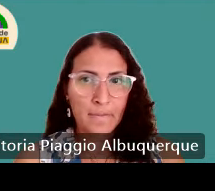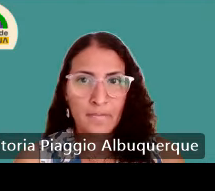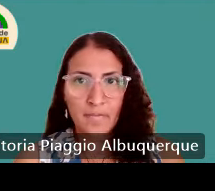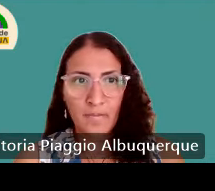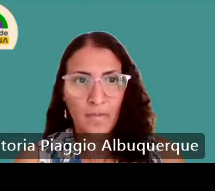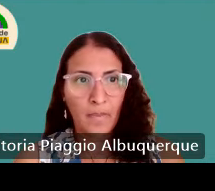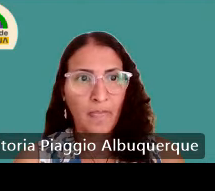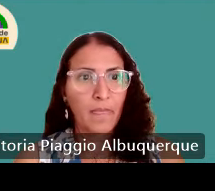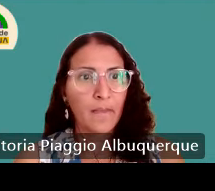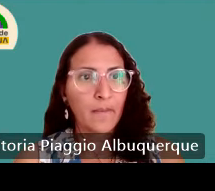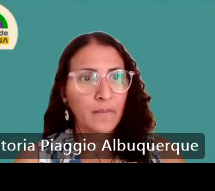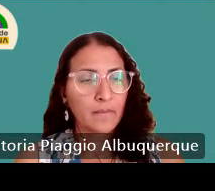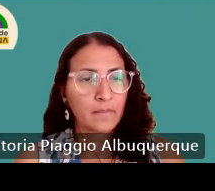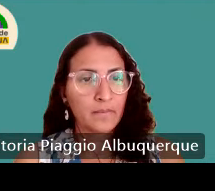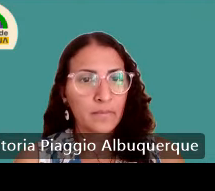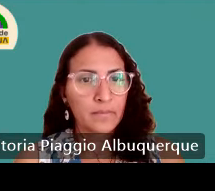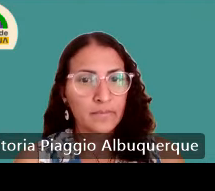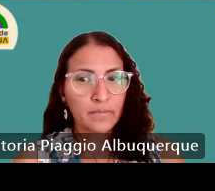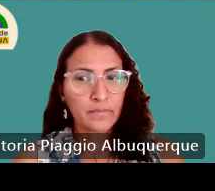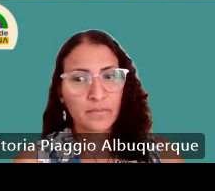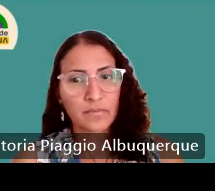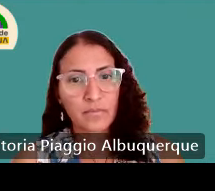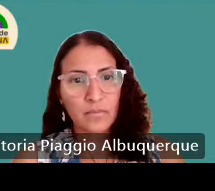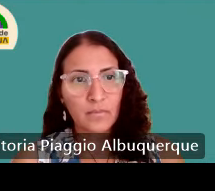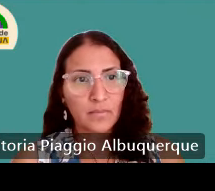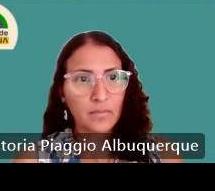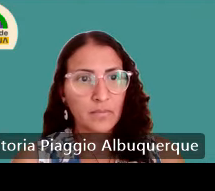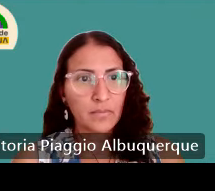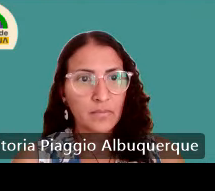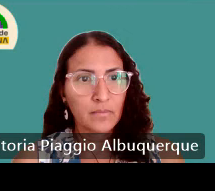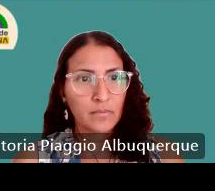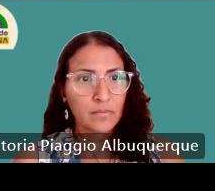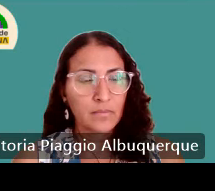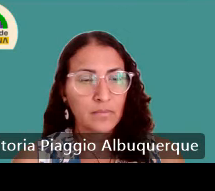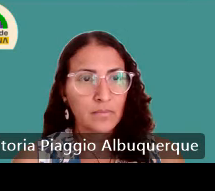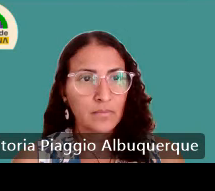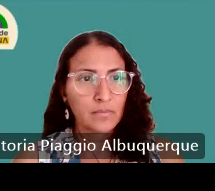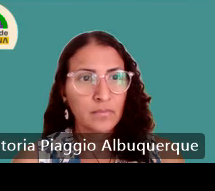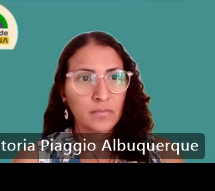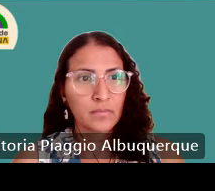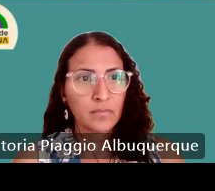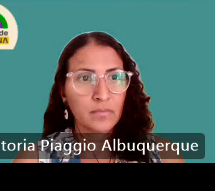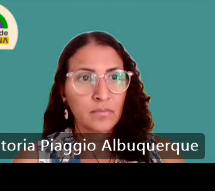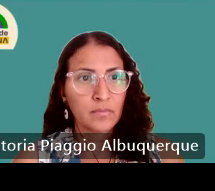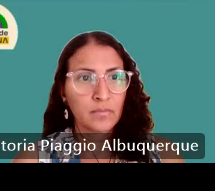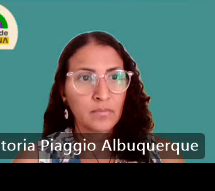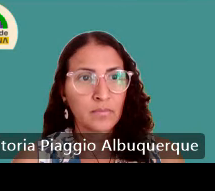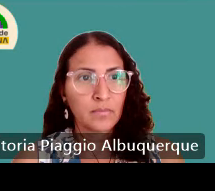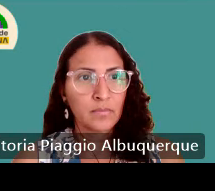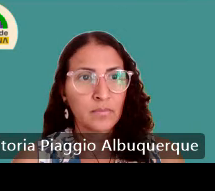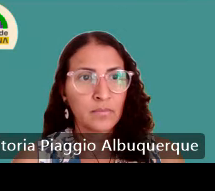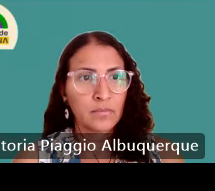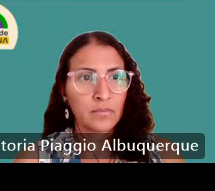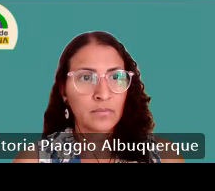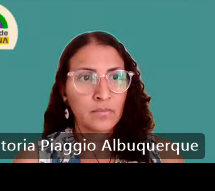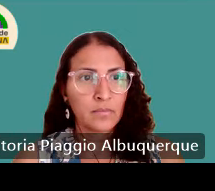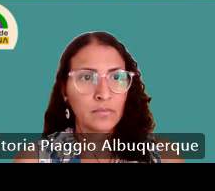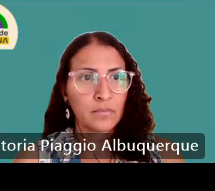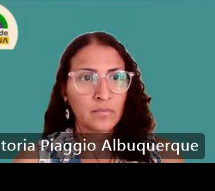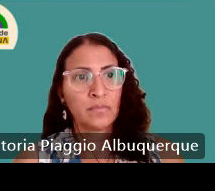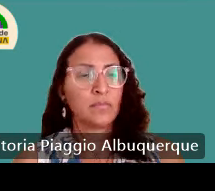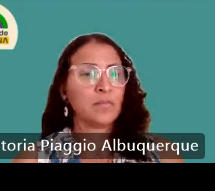eh o que a gente tem visto hoje é que o o grande receio né o receio do erro eh E o que